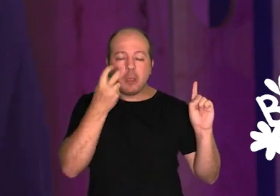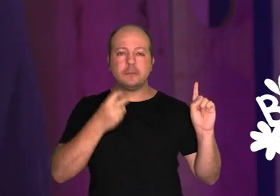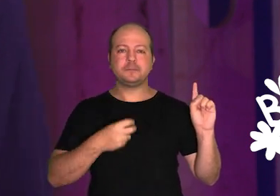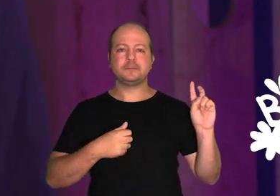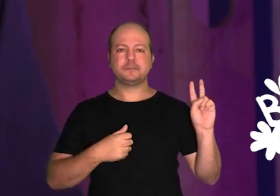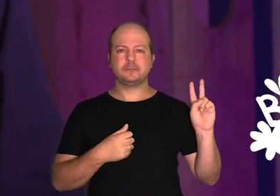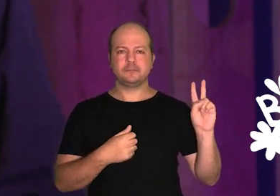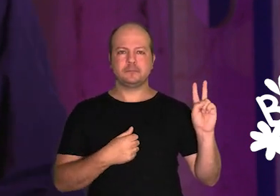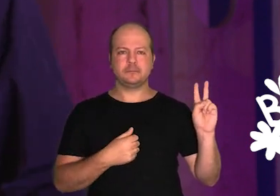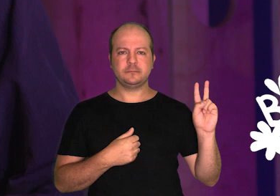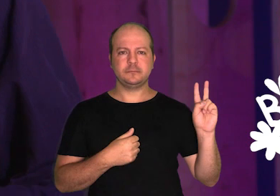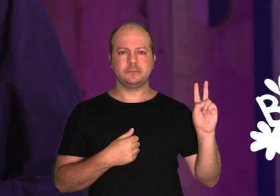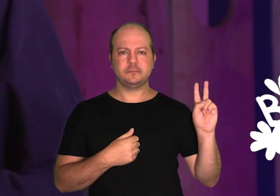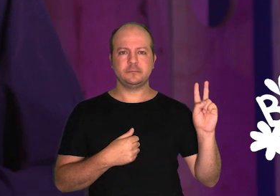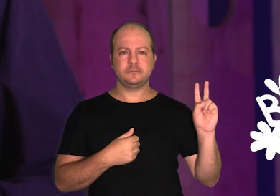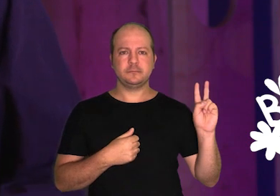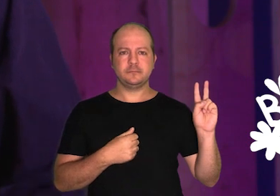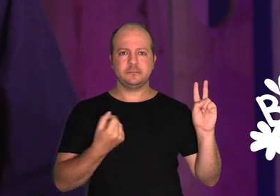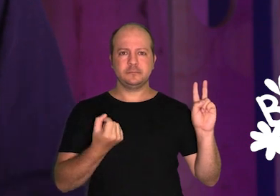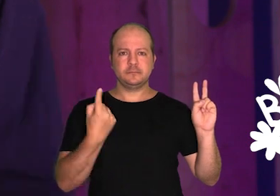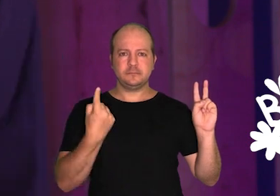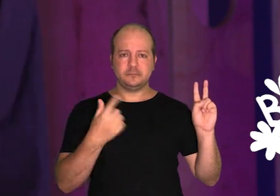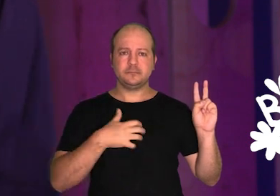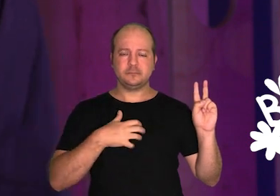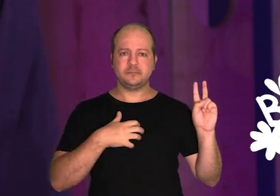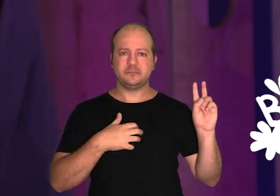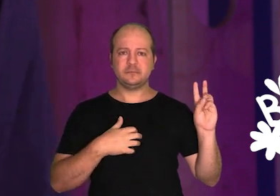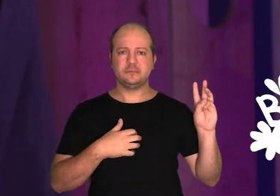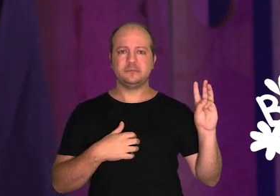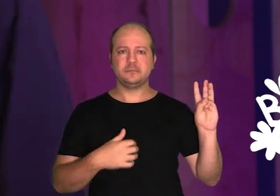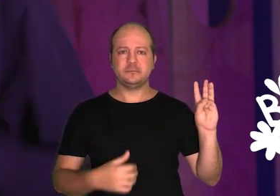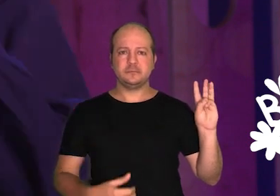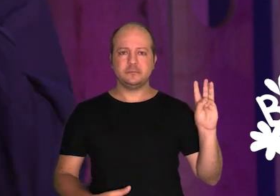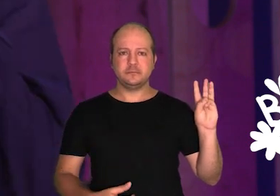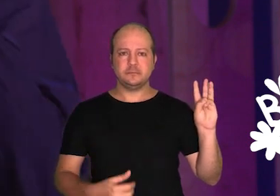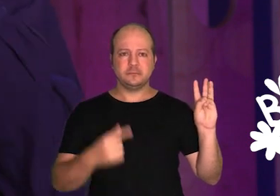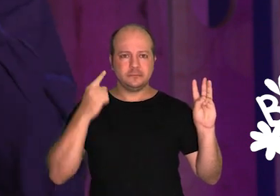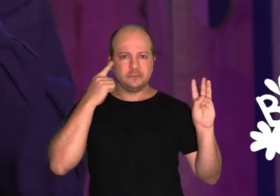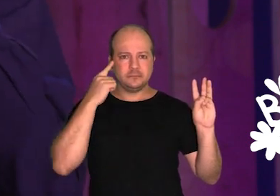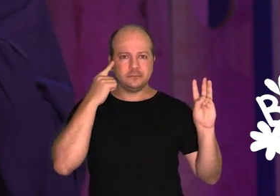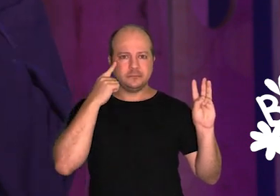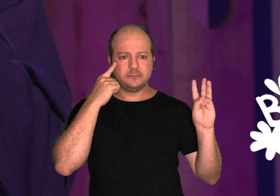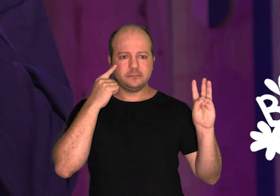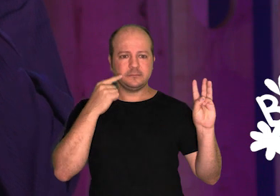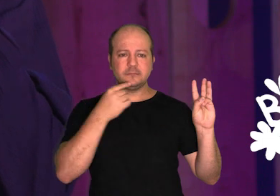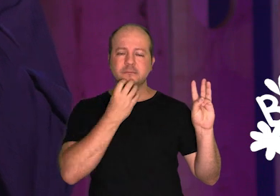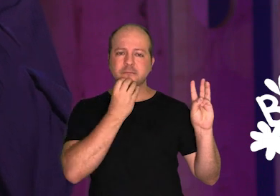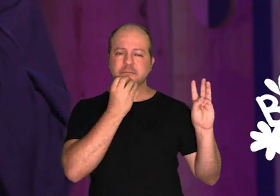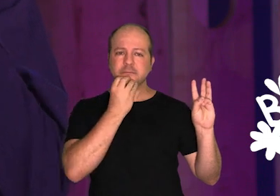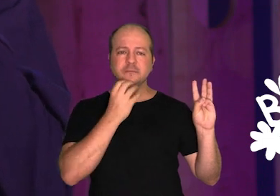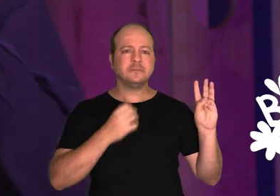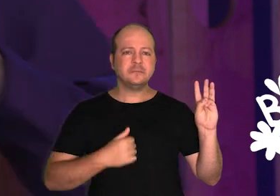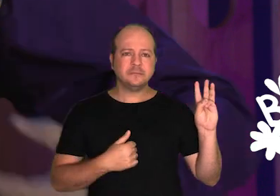2. É uma coisa estranha que você sente. 3. No 3, você morde o maxilar que